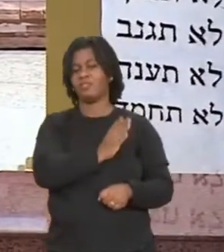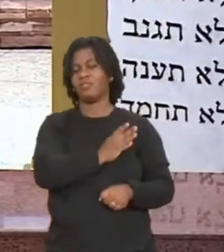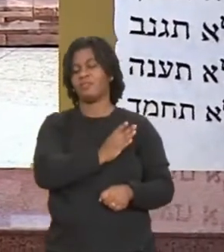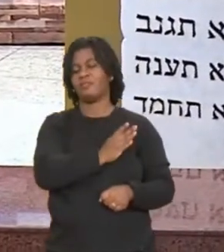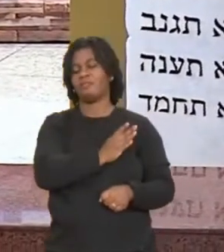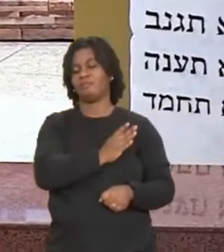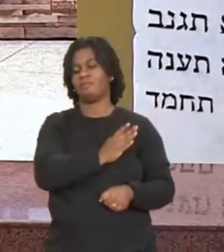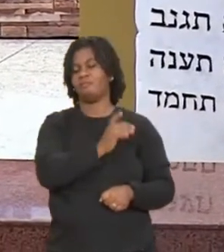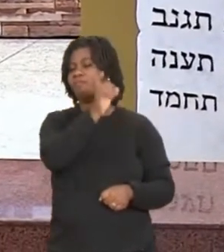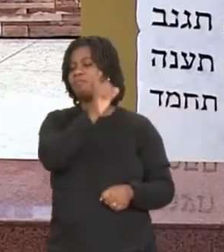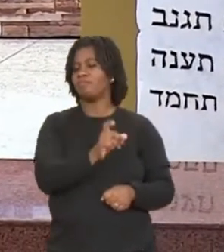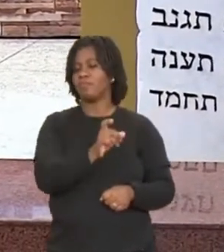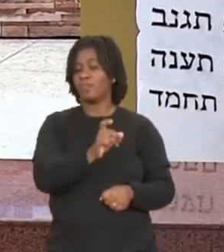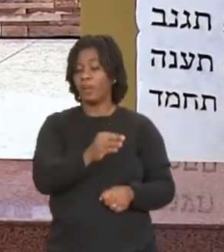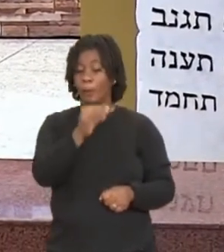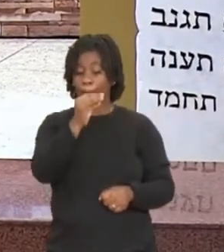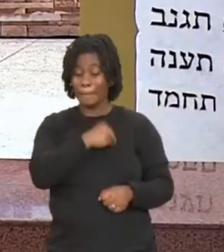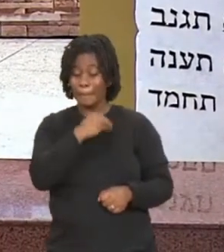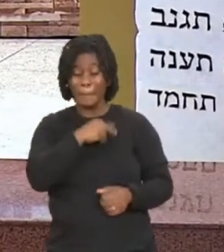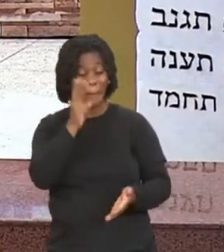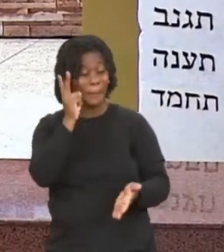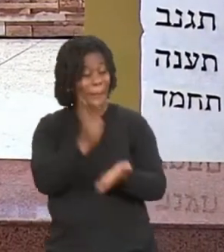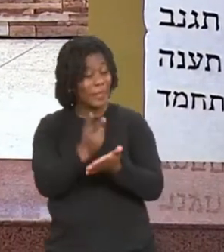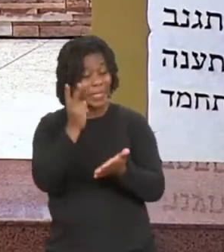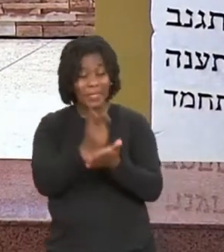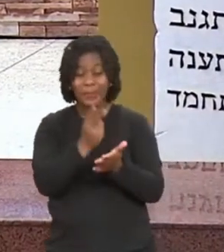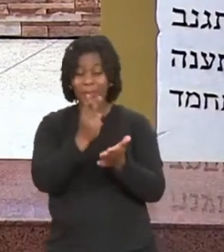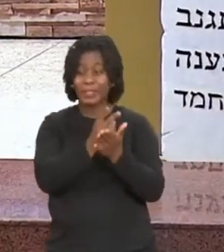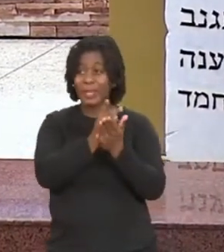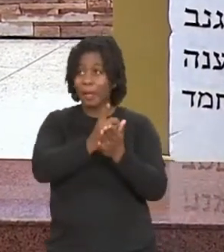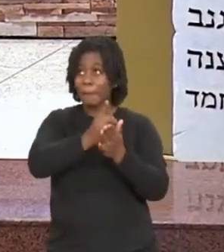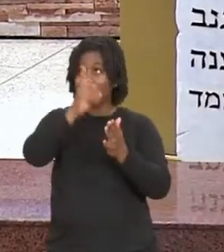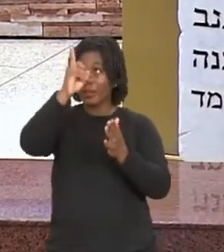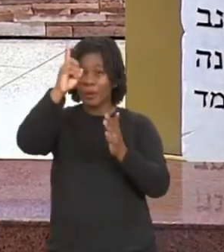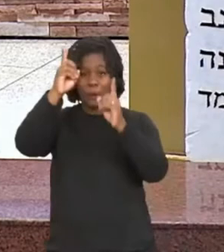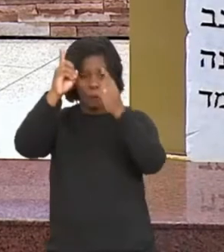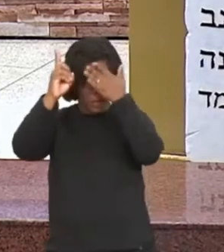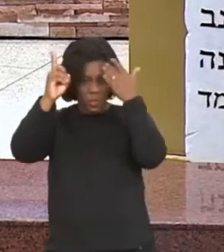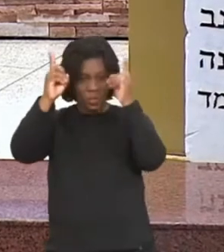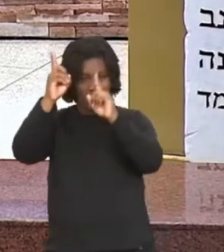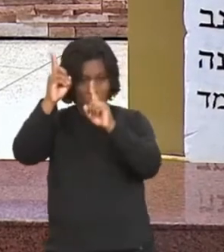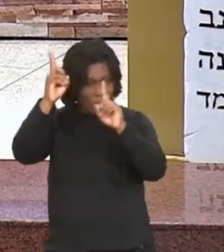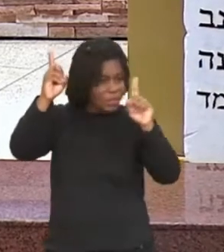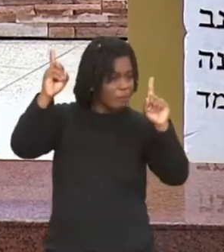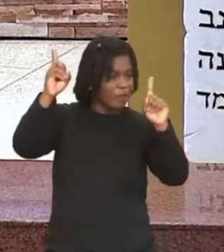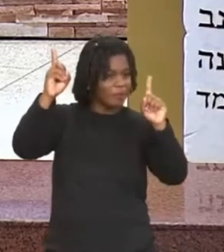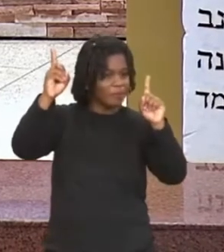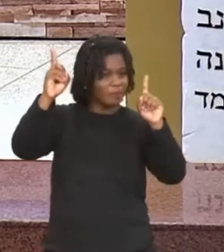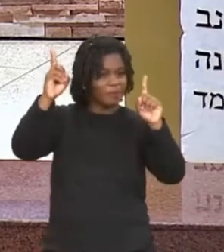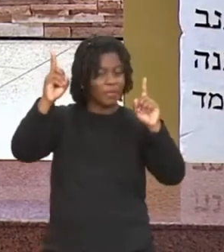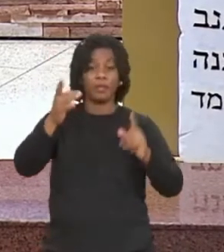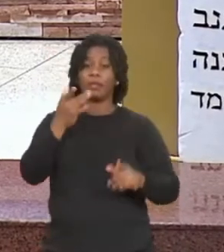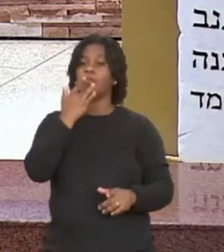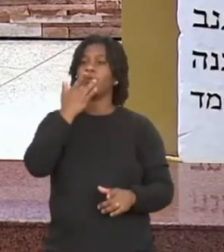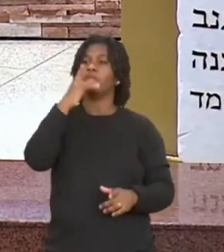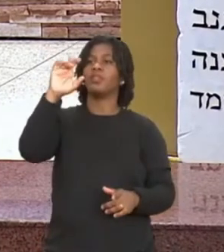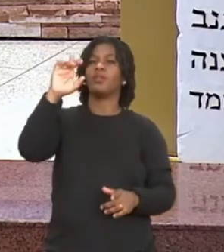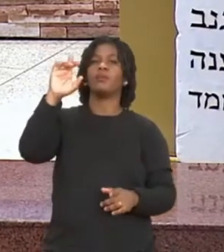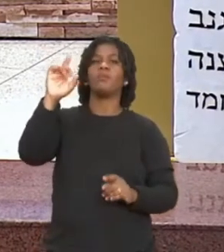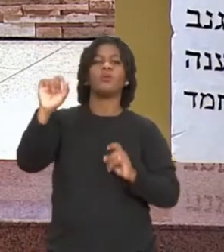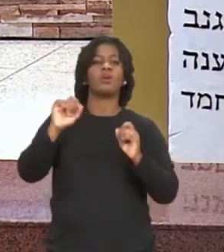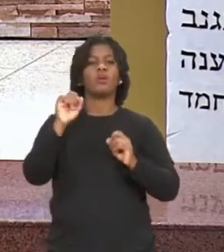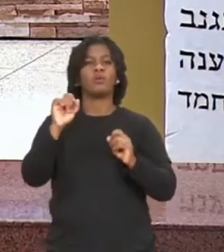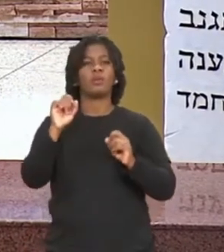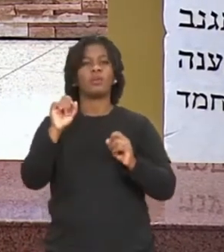O pecado sempre separou o ser humano de Deus. E o temor é a parede